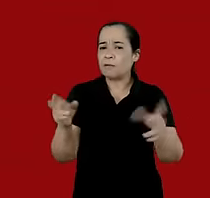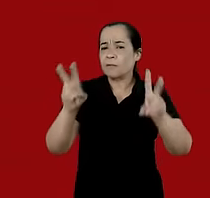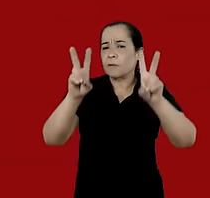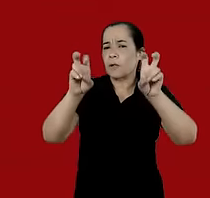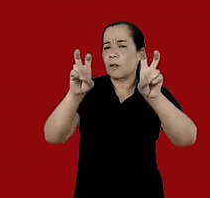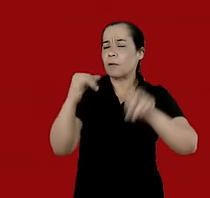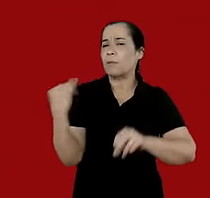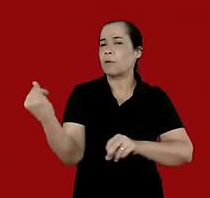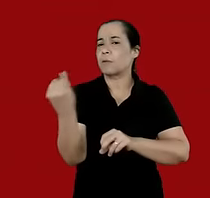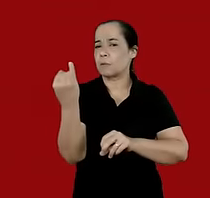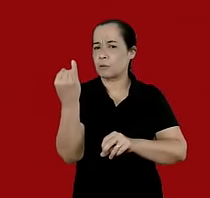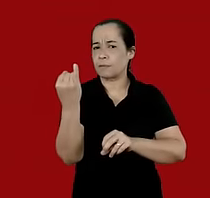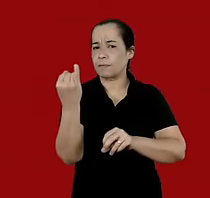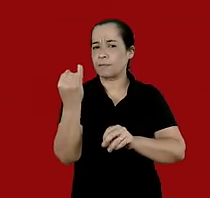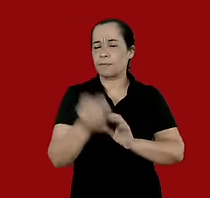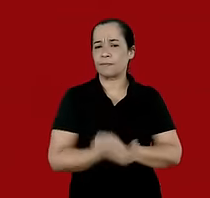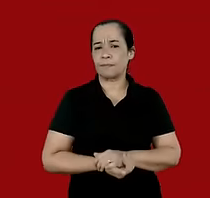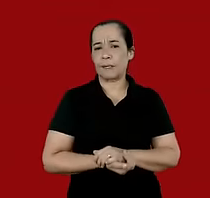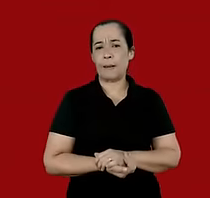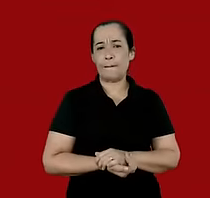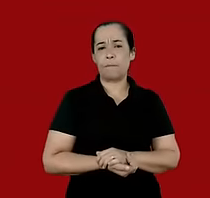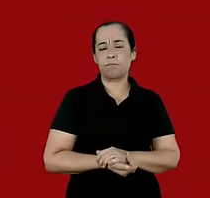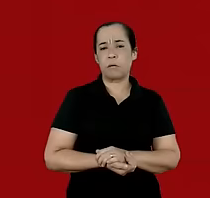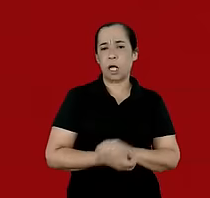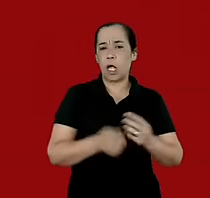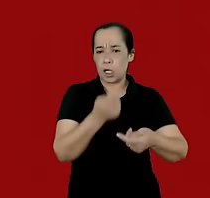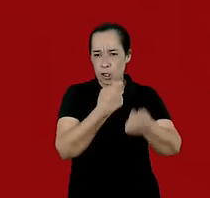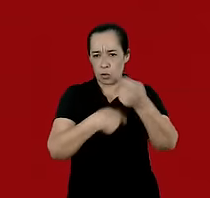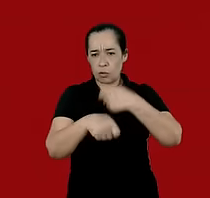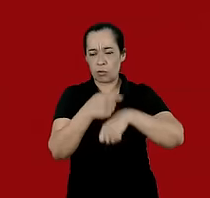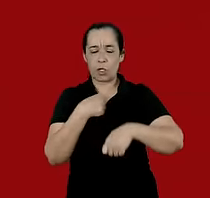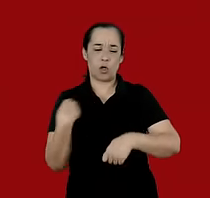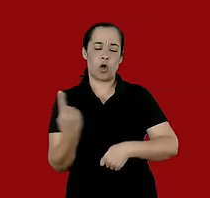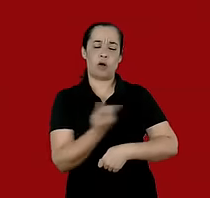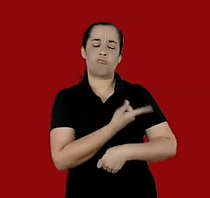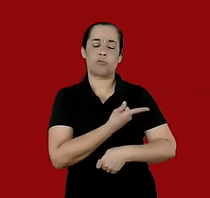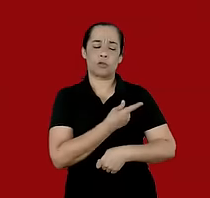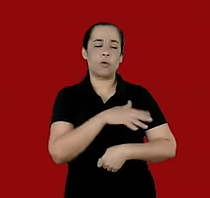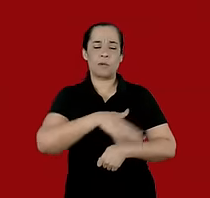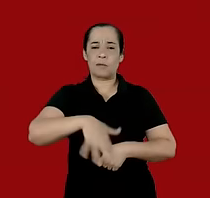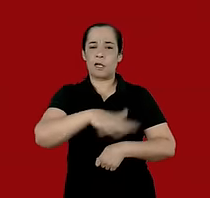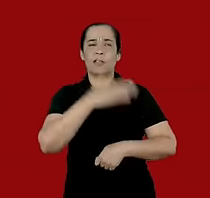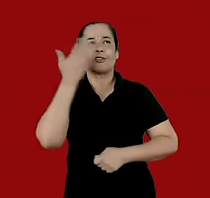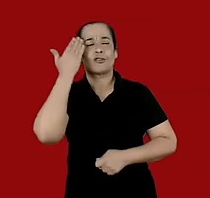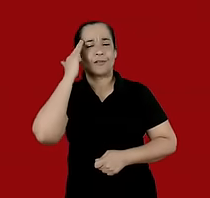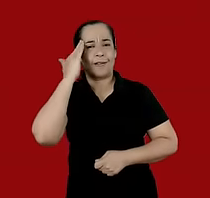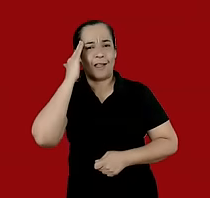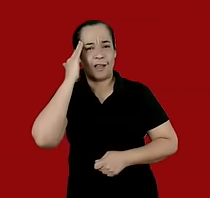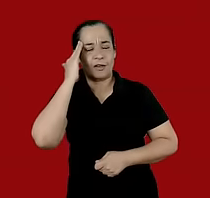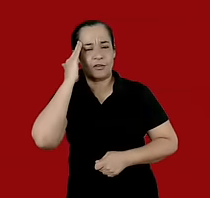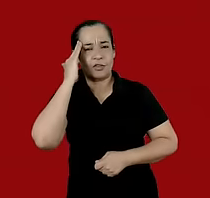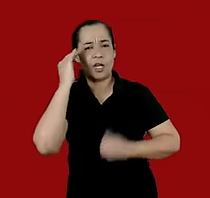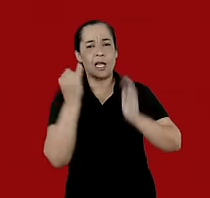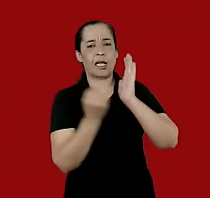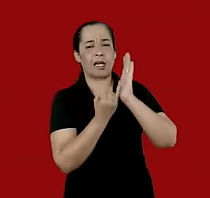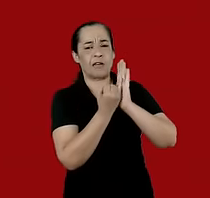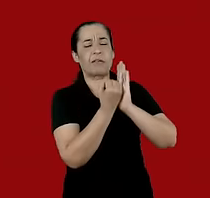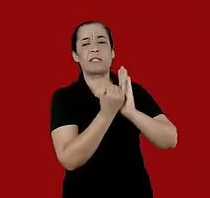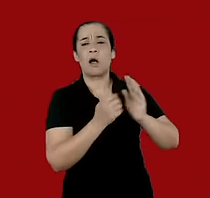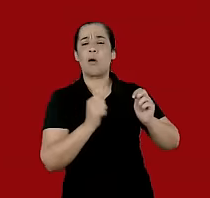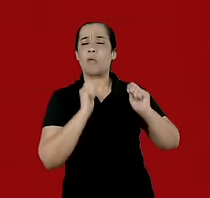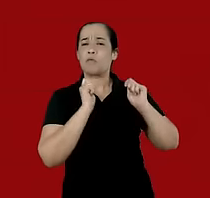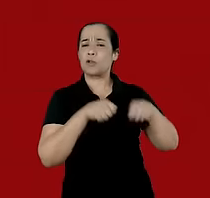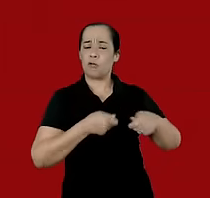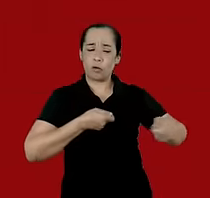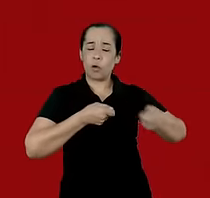que macroeconomic a gente tá num ambiente que a gente entende que a inf tende a ser controlada historicamente né e eh eu vou